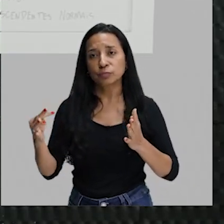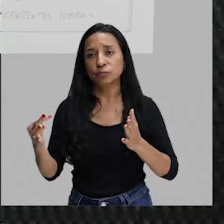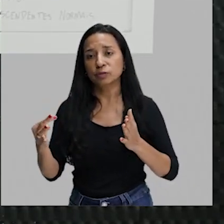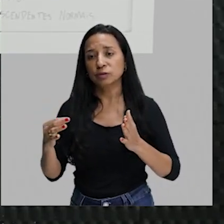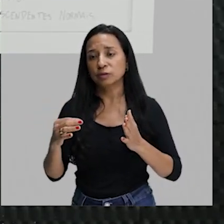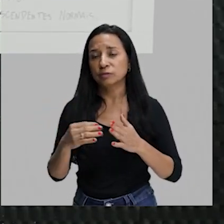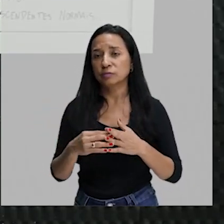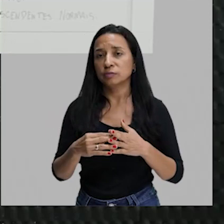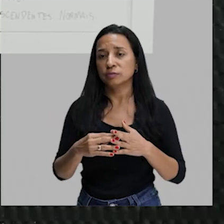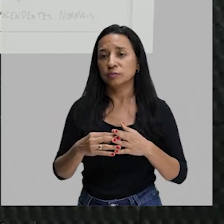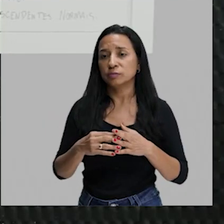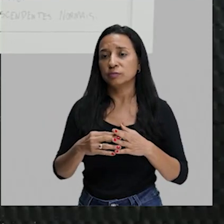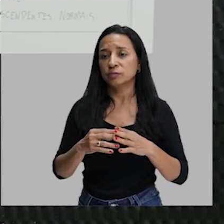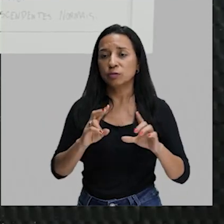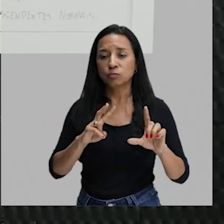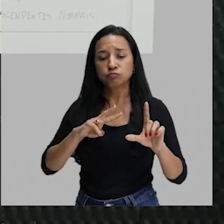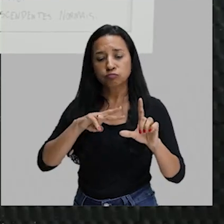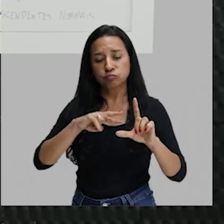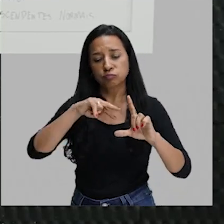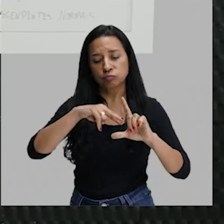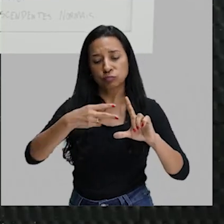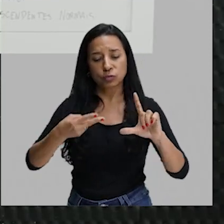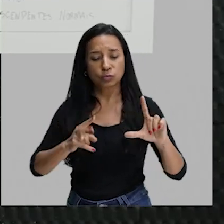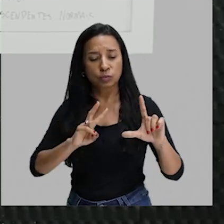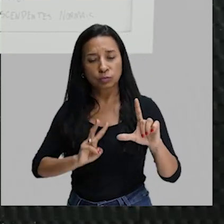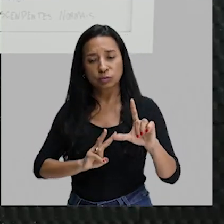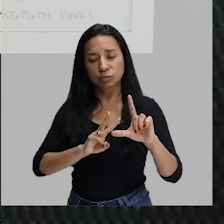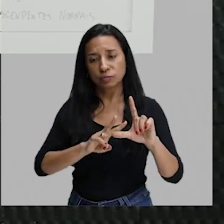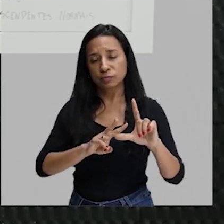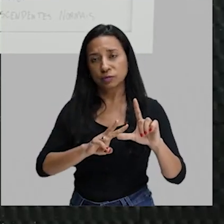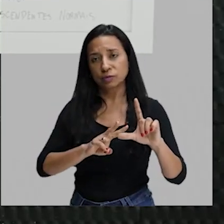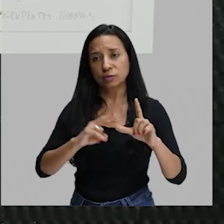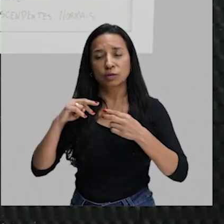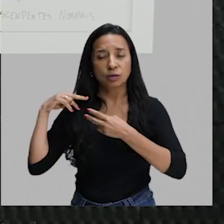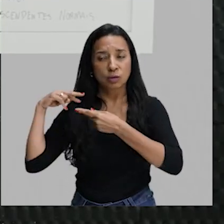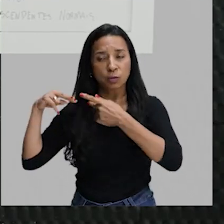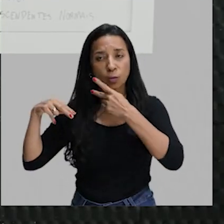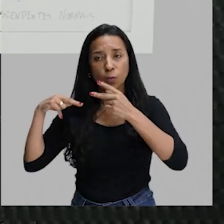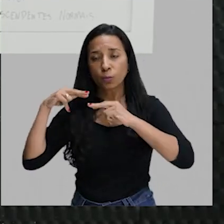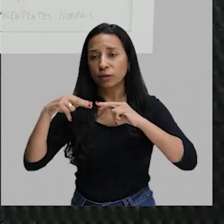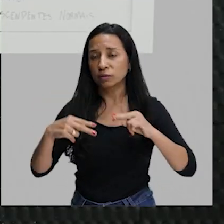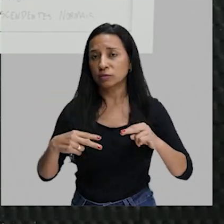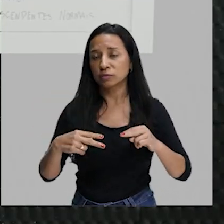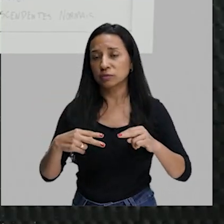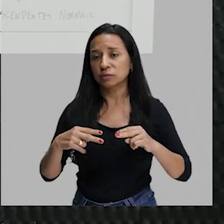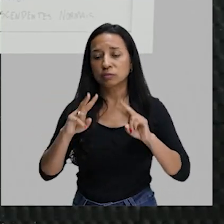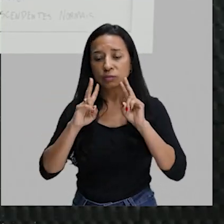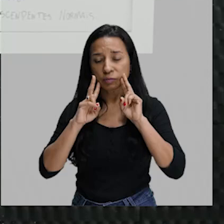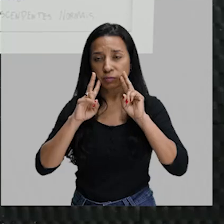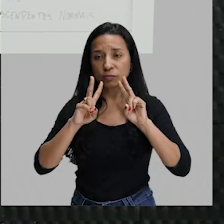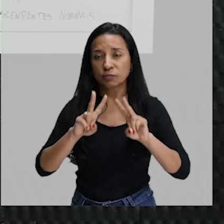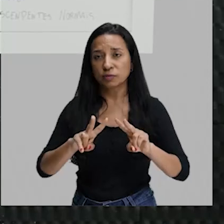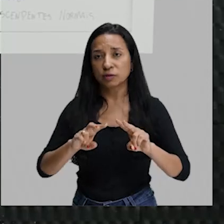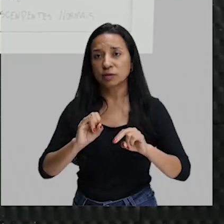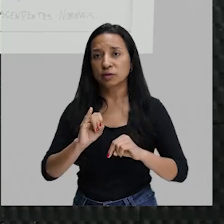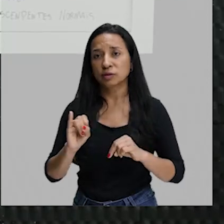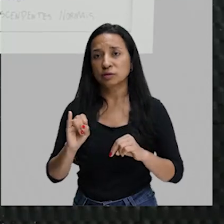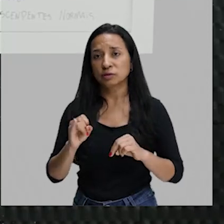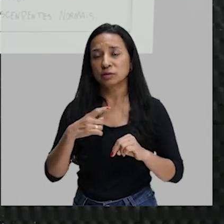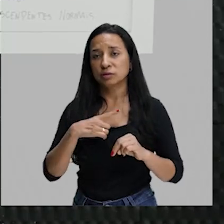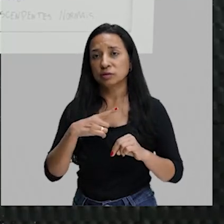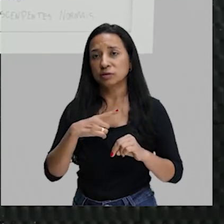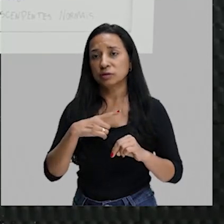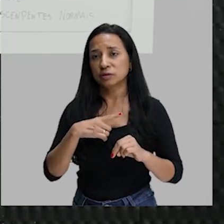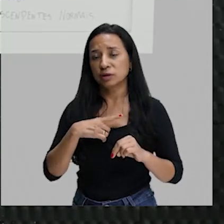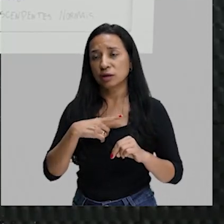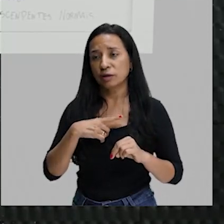no heredograma que eu tiver um heredograma sobre uma herança autossômica, você vai olhar se eu tiver